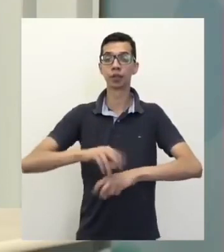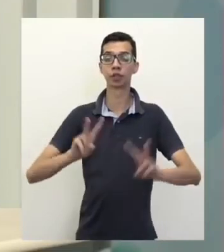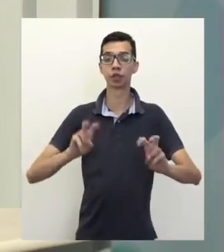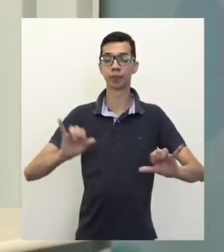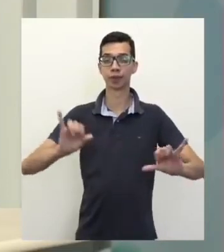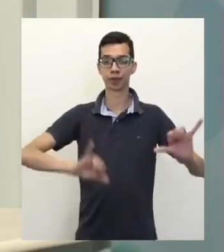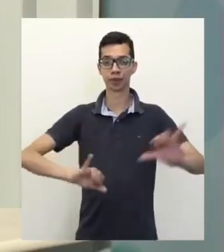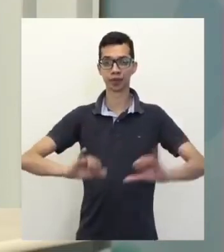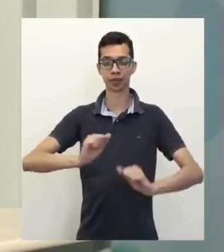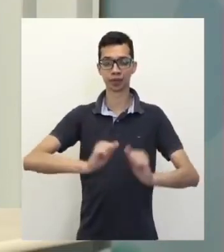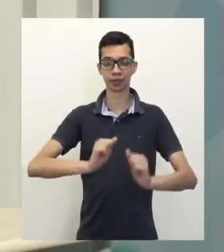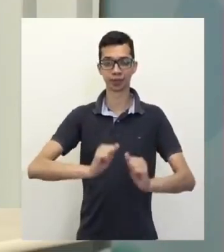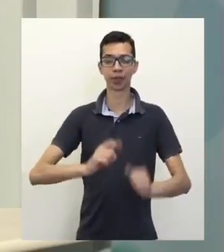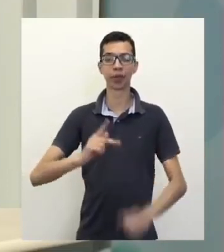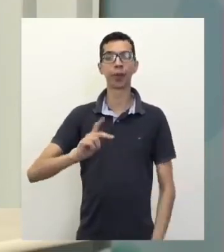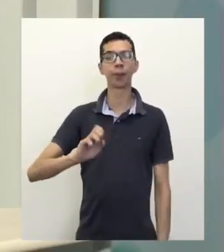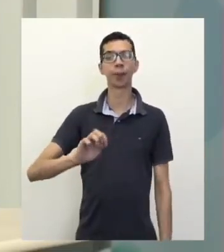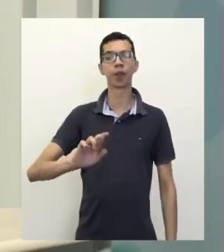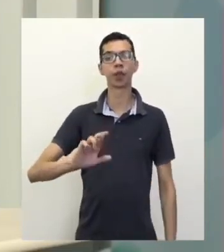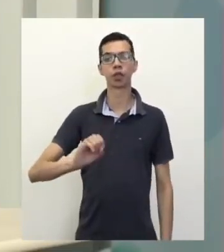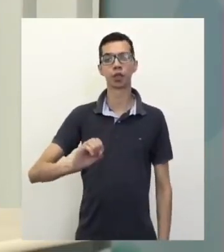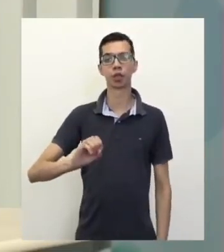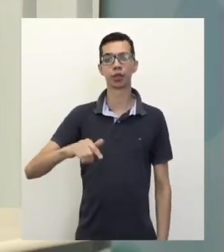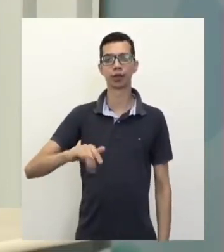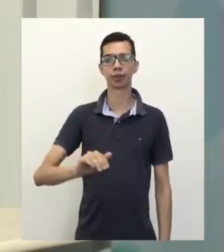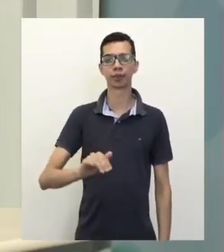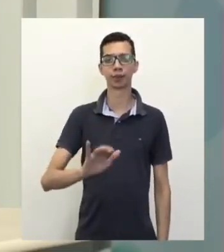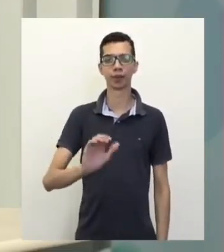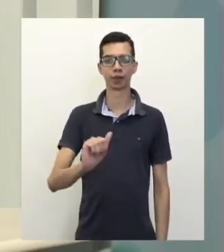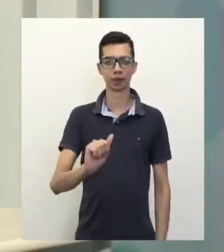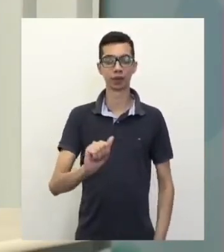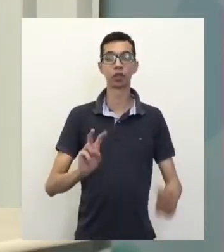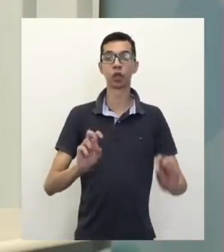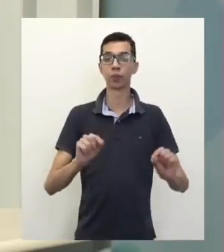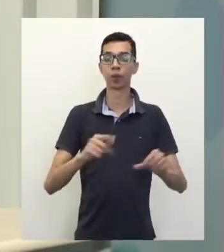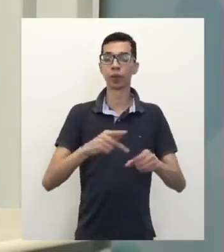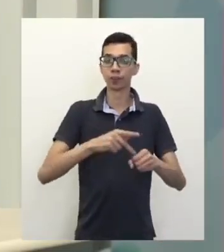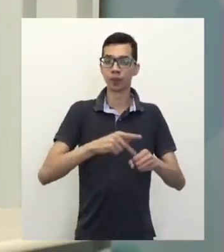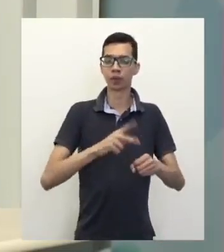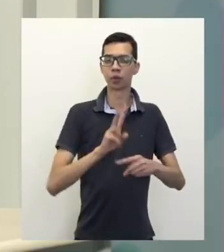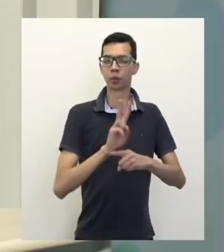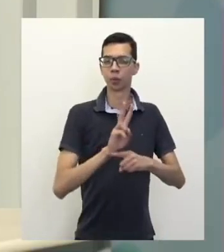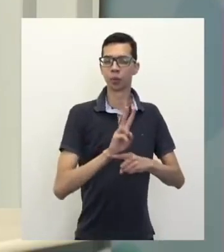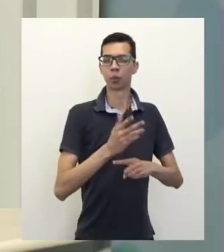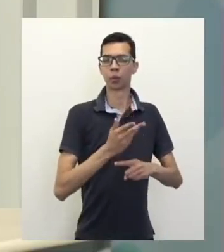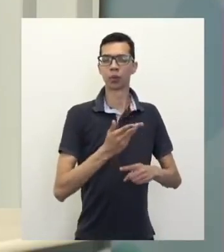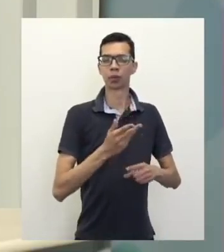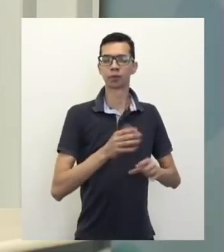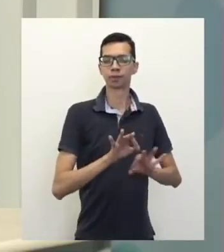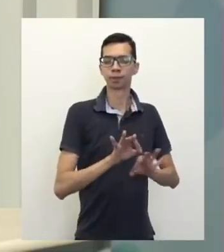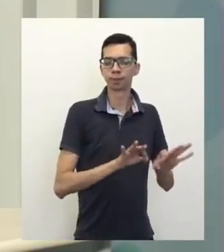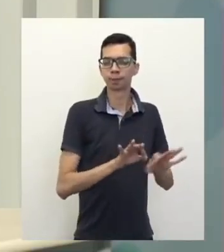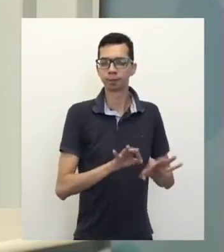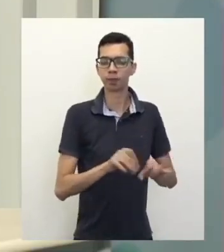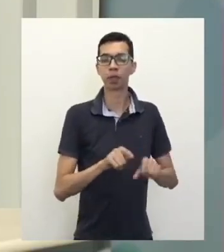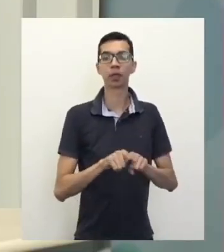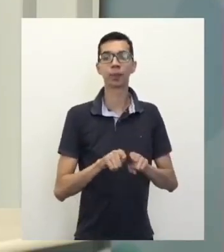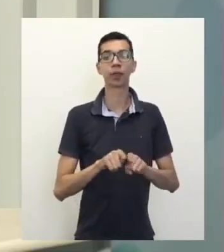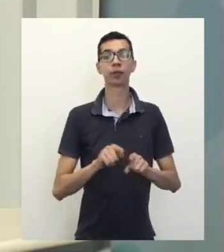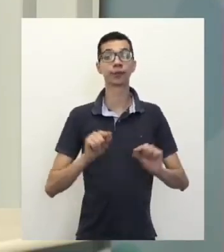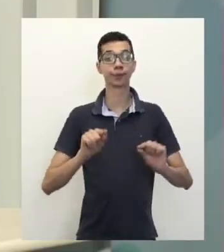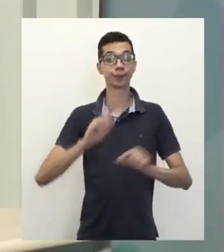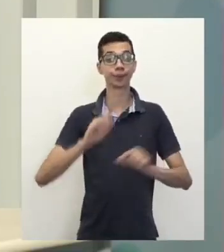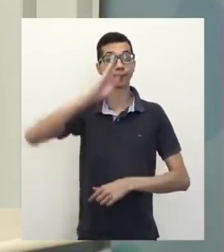química, né? Petroquímica, relacionada ao refino do petróleo, seus derivados, e principalmente a